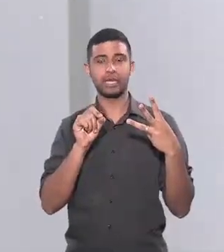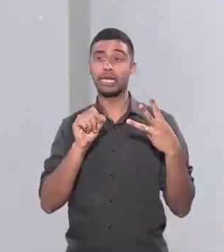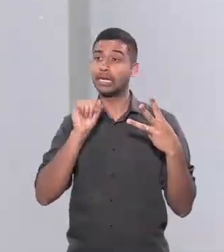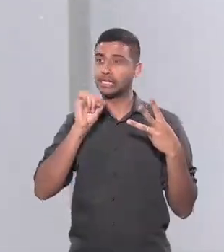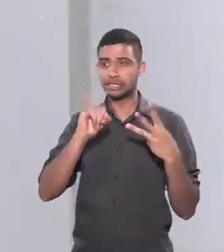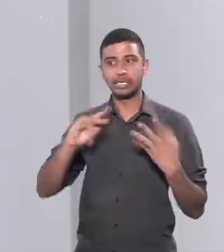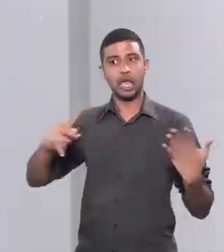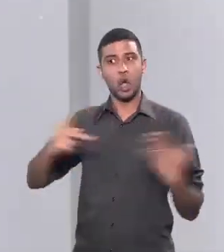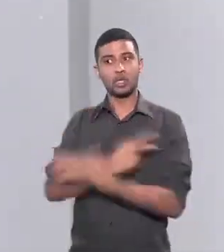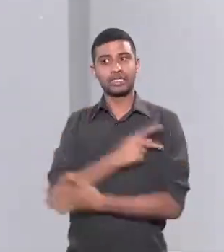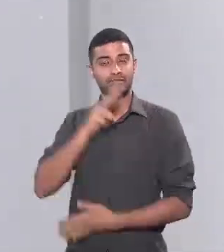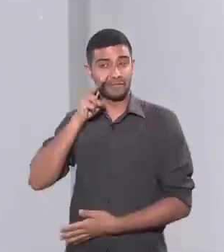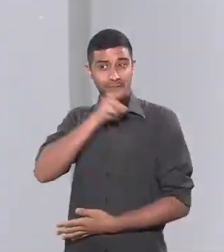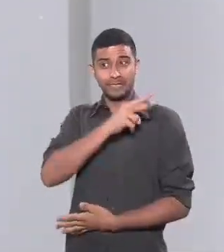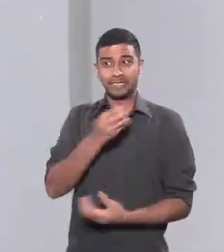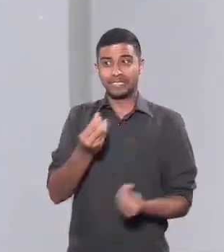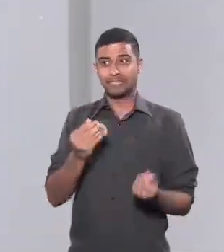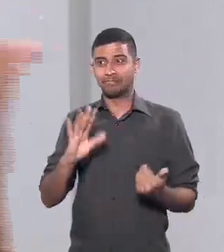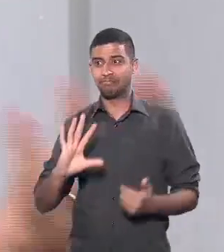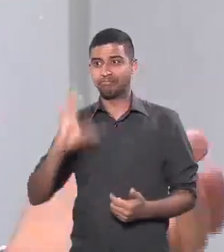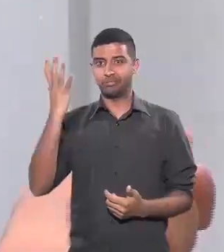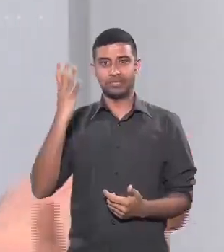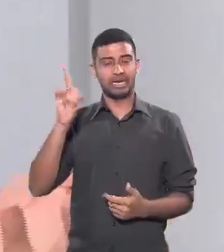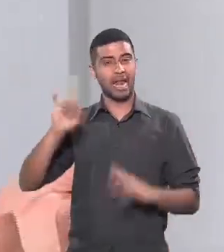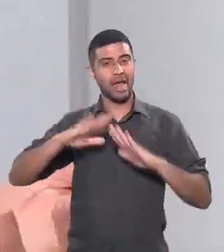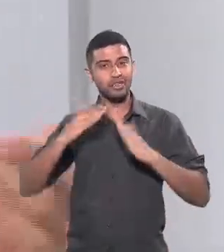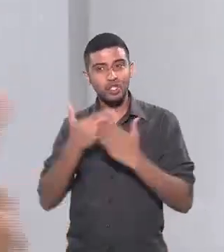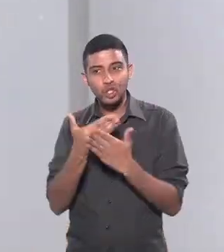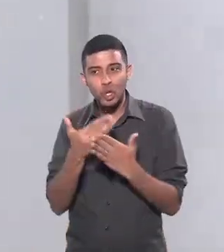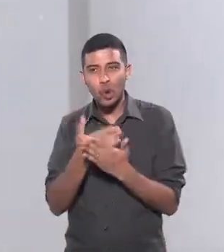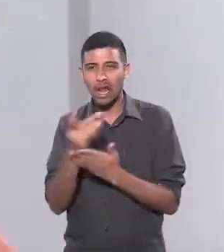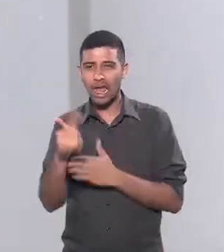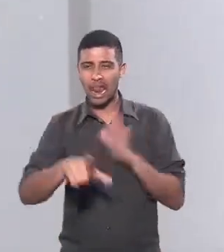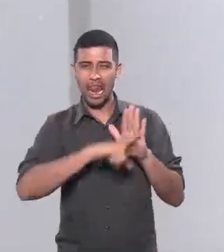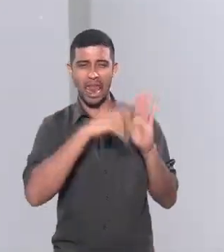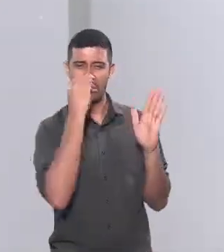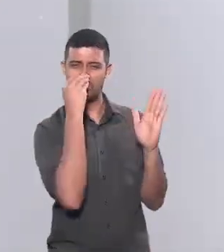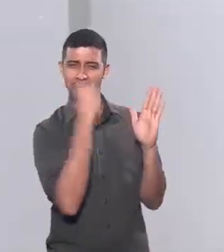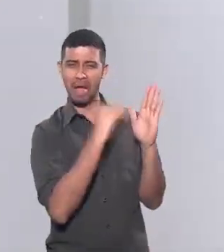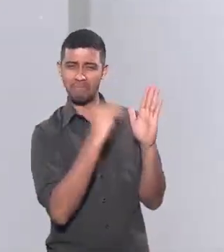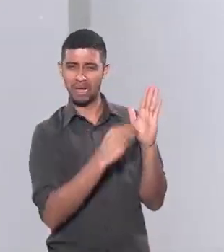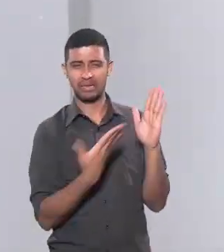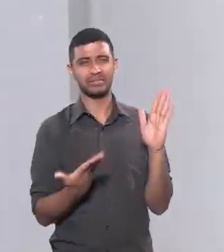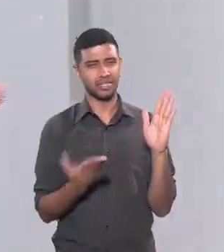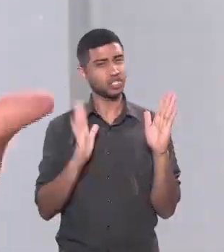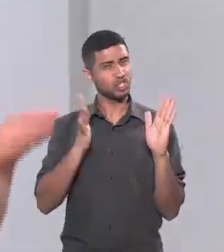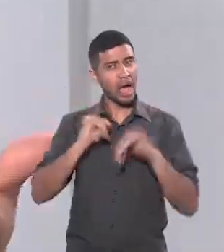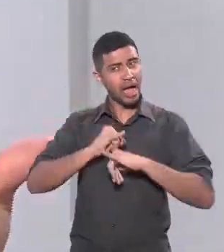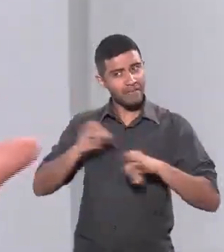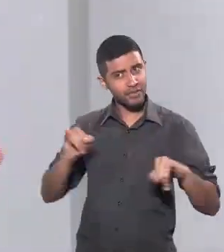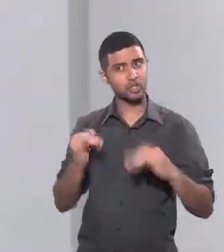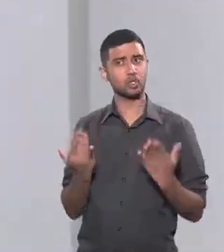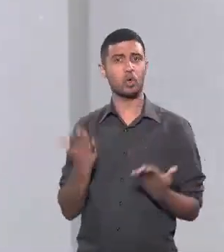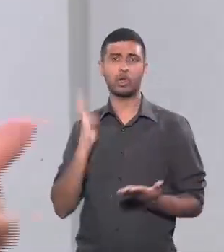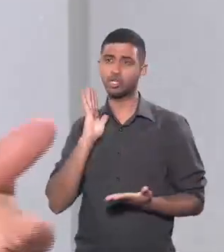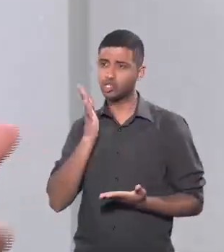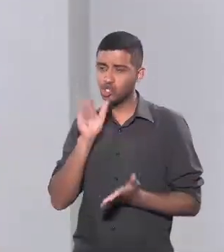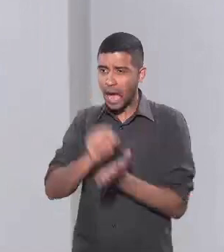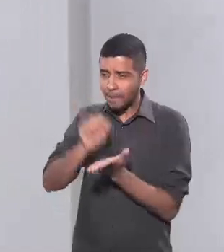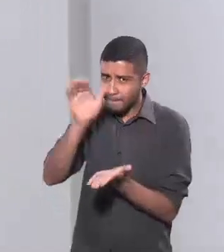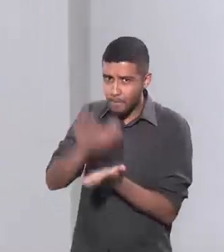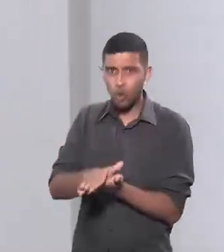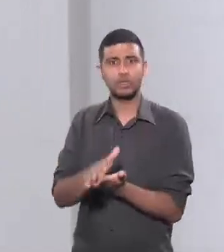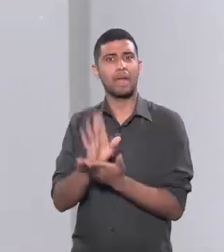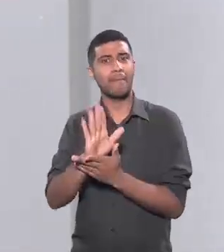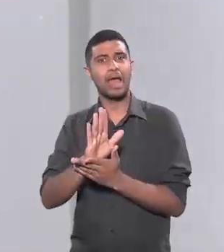na hipótese de fato, de algo muito grave, de eventualmente uma instituição está desconsiderando os termos da lei, de já ter sido notificado, de já